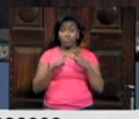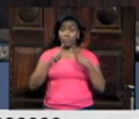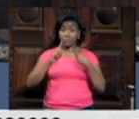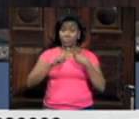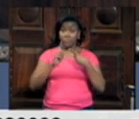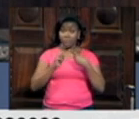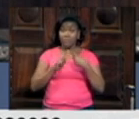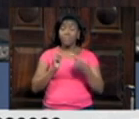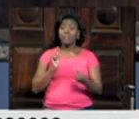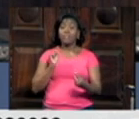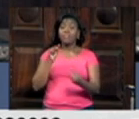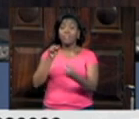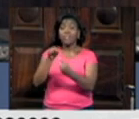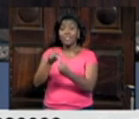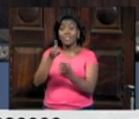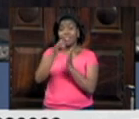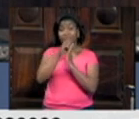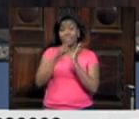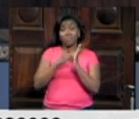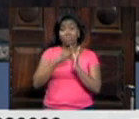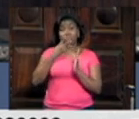que se refere ao decreto